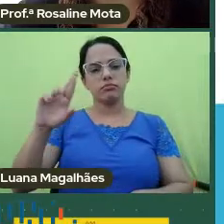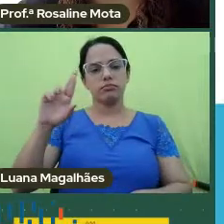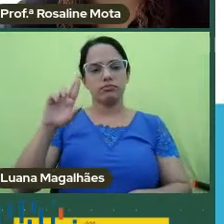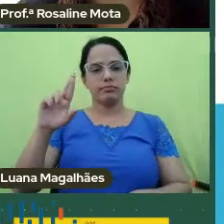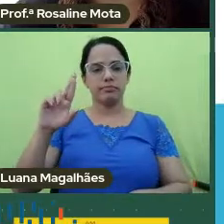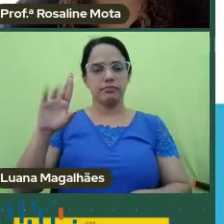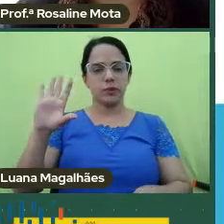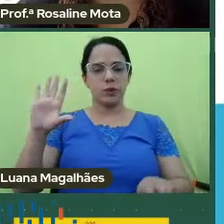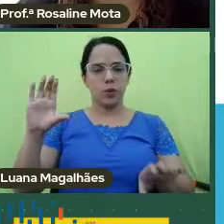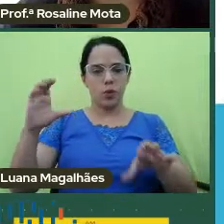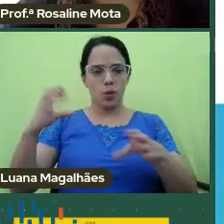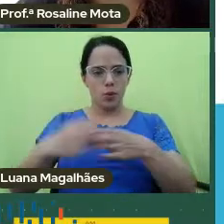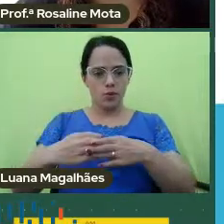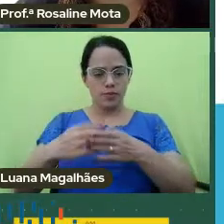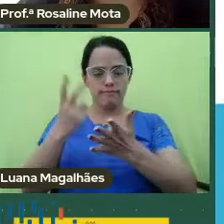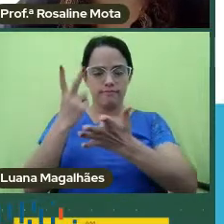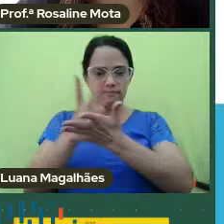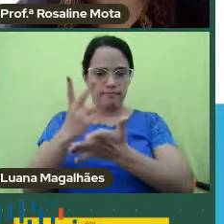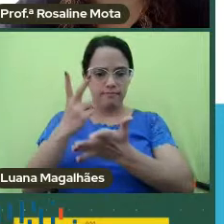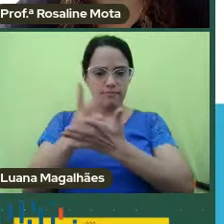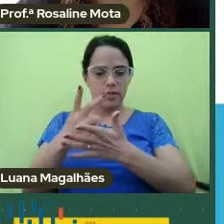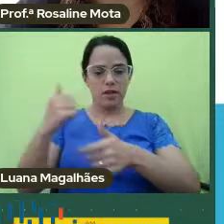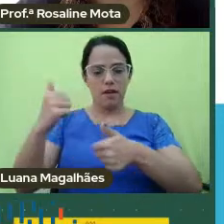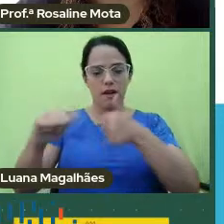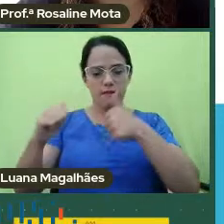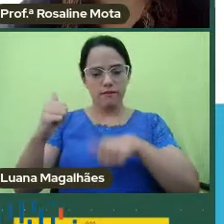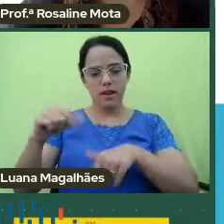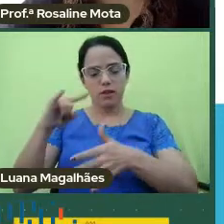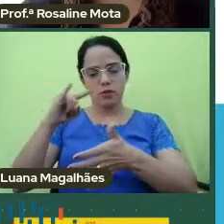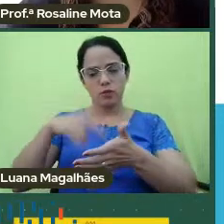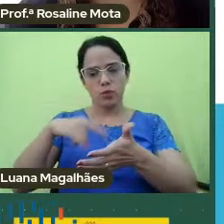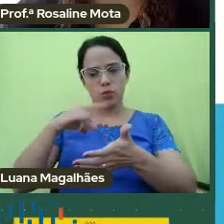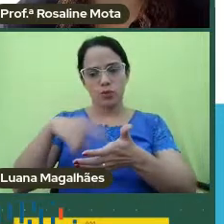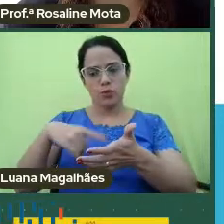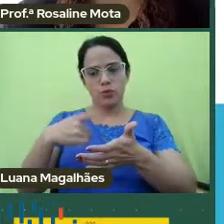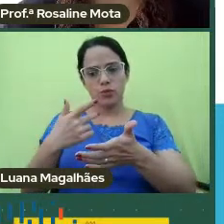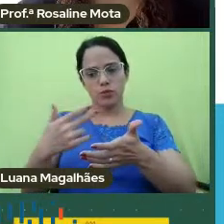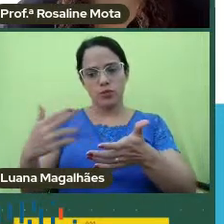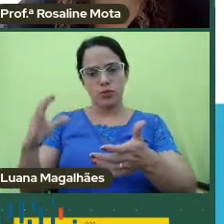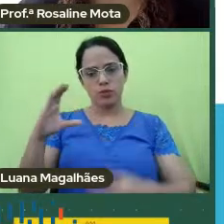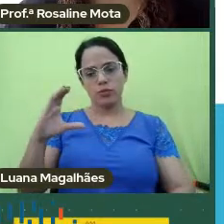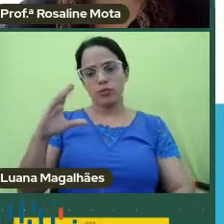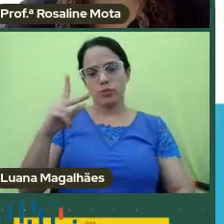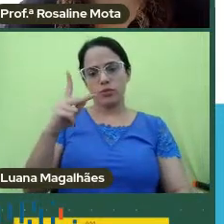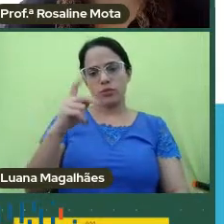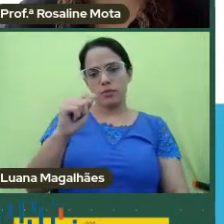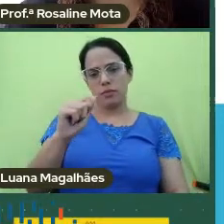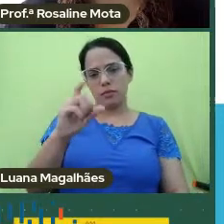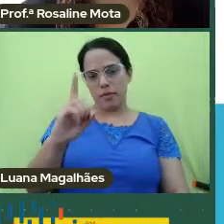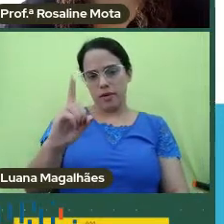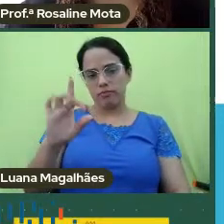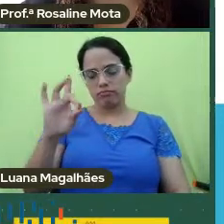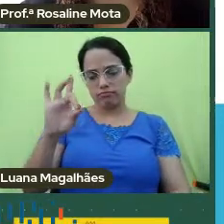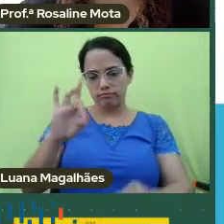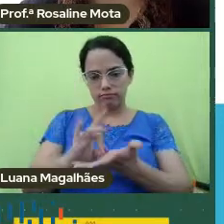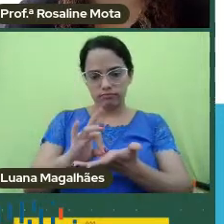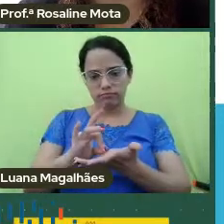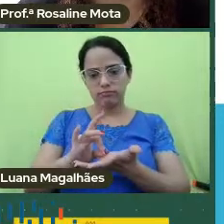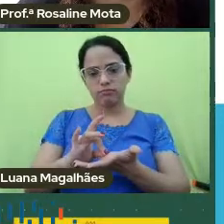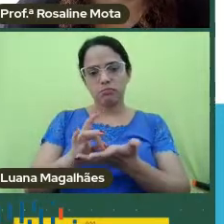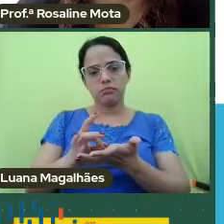respectivas comissões permanentes de avaliação de documentos, CEPAD, e será efetivado quando